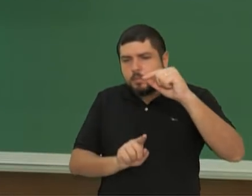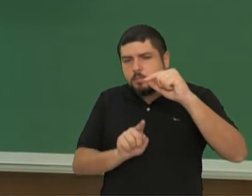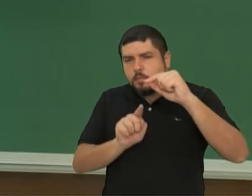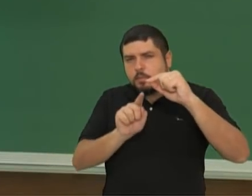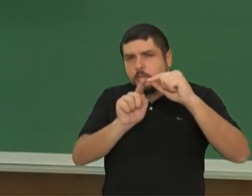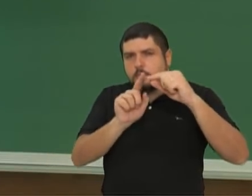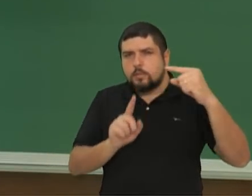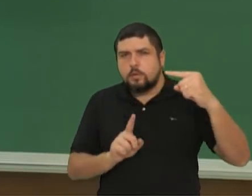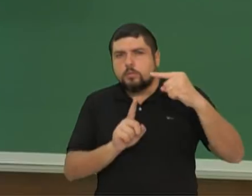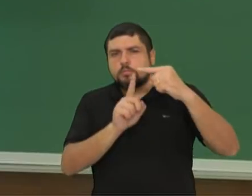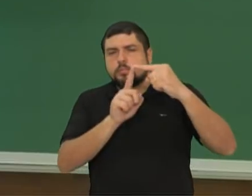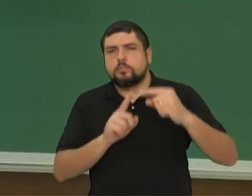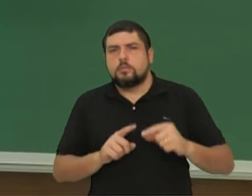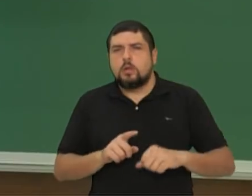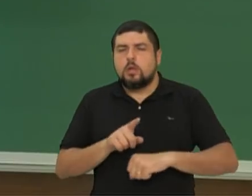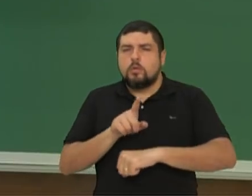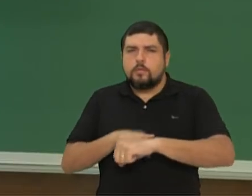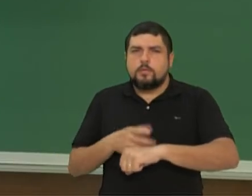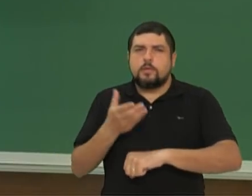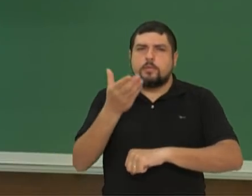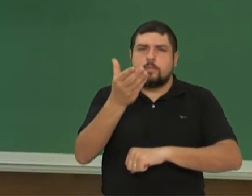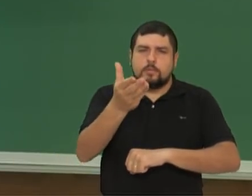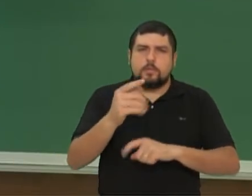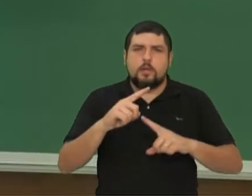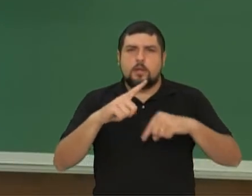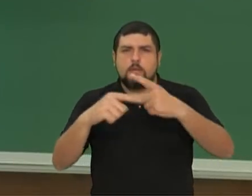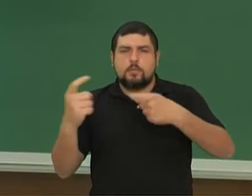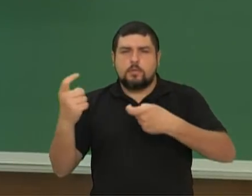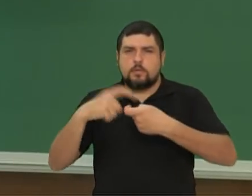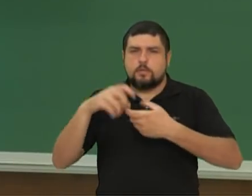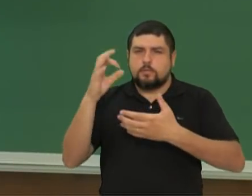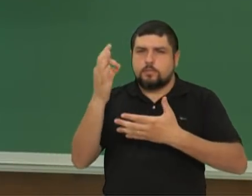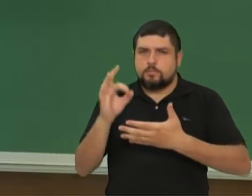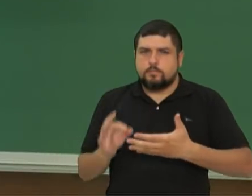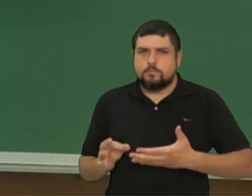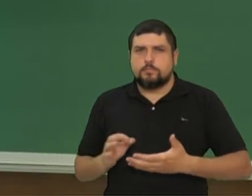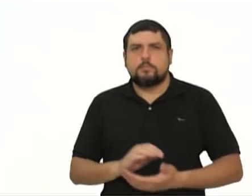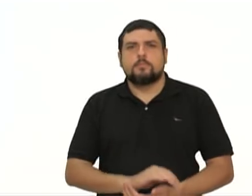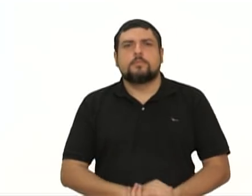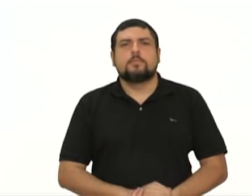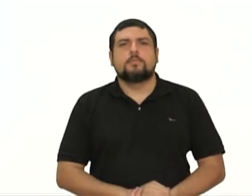função. Beleza? Uns minutinhos para você fazer e a gente vem com a correção aqui na tela.